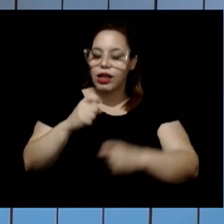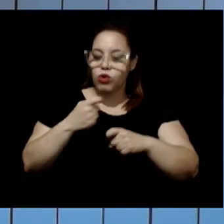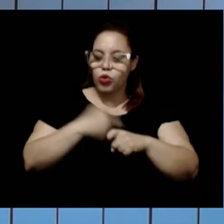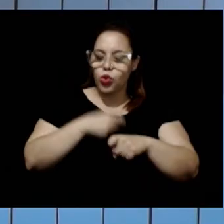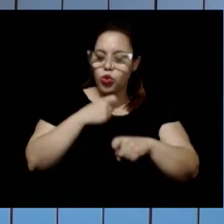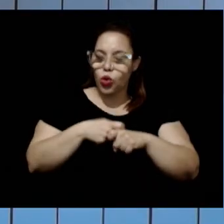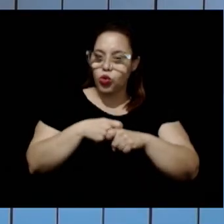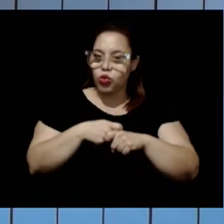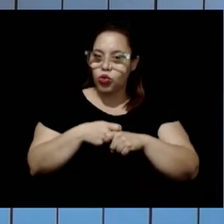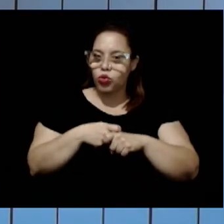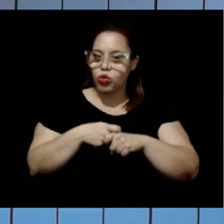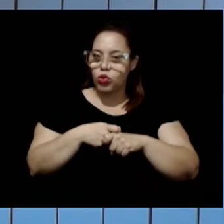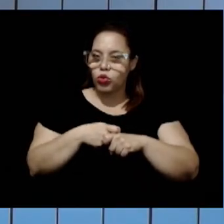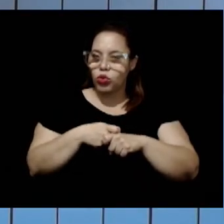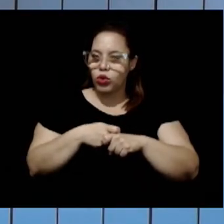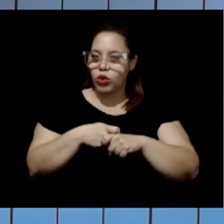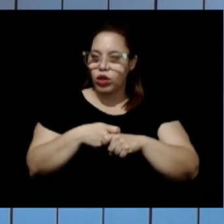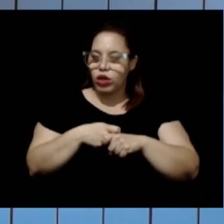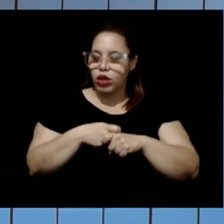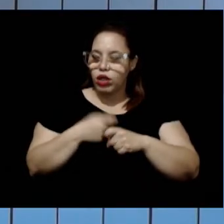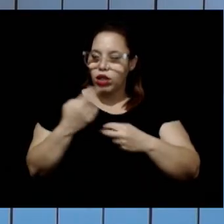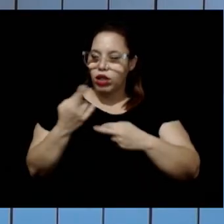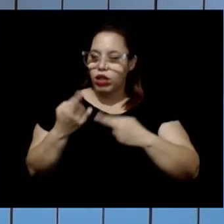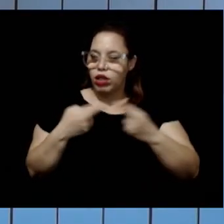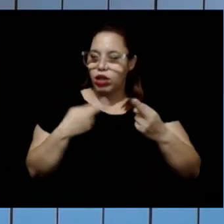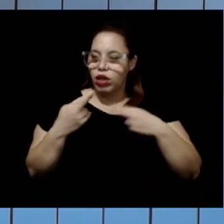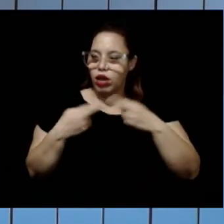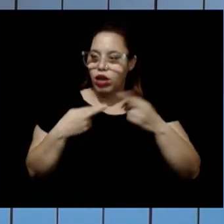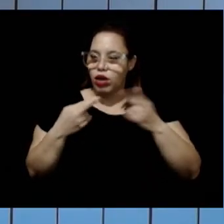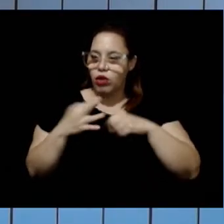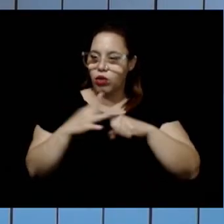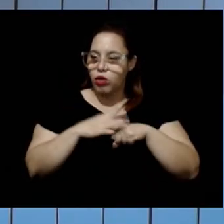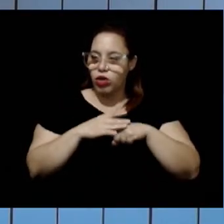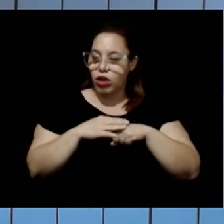com alguma dessas doenças que a gente está comentando?